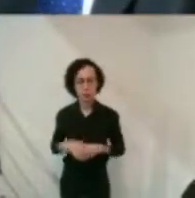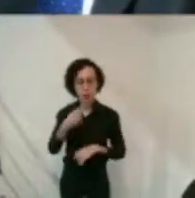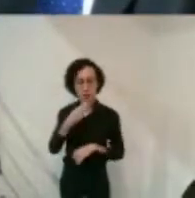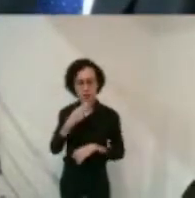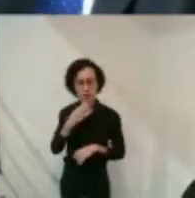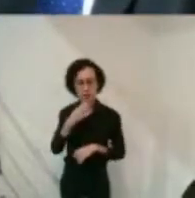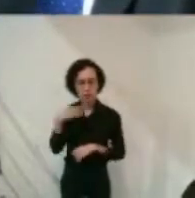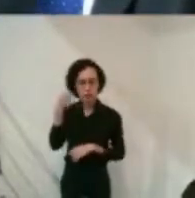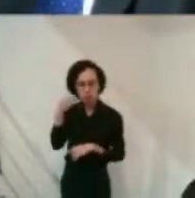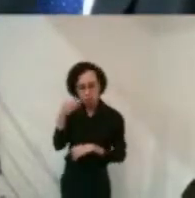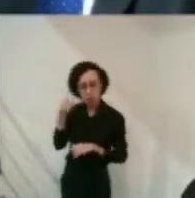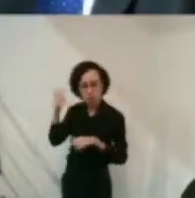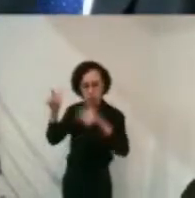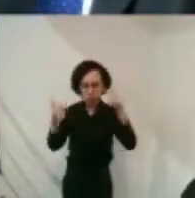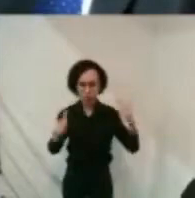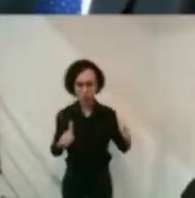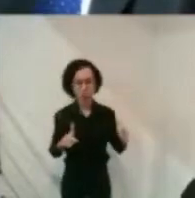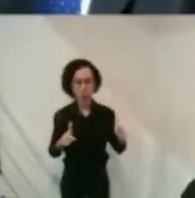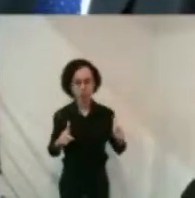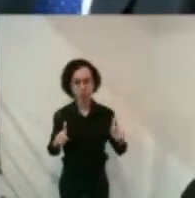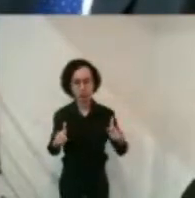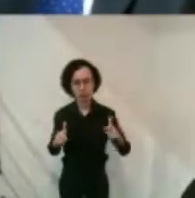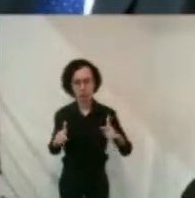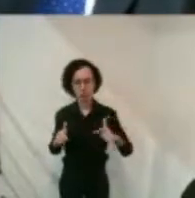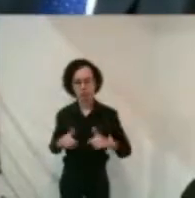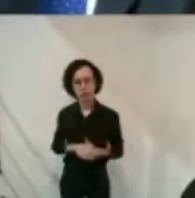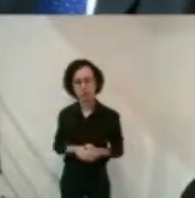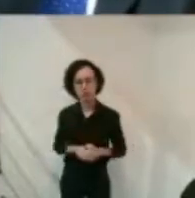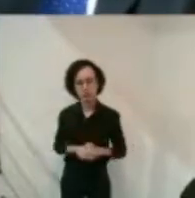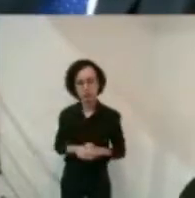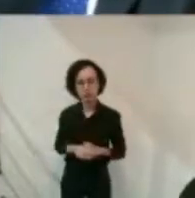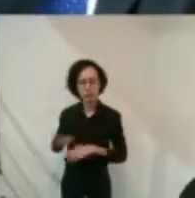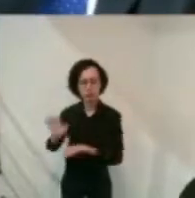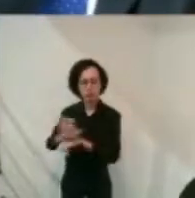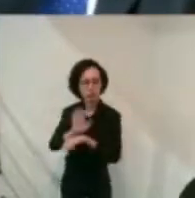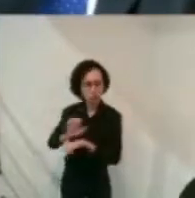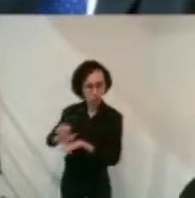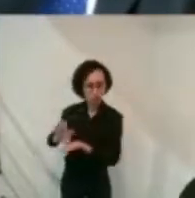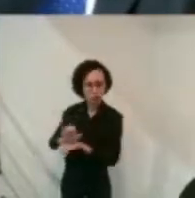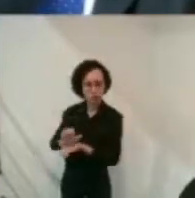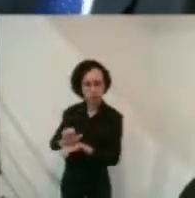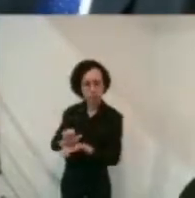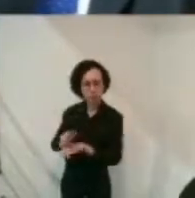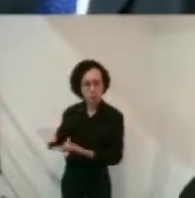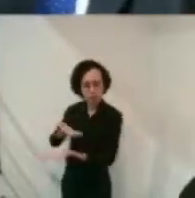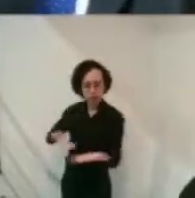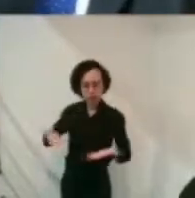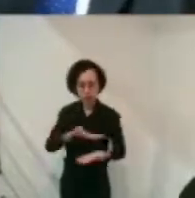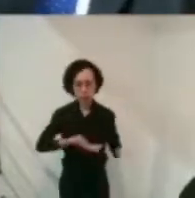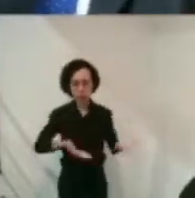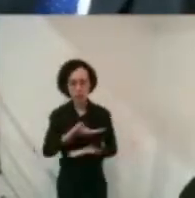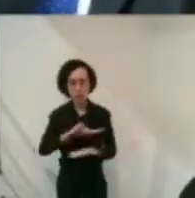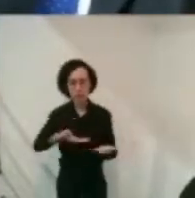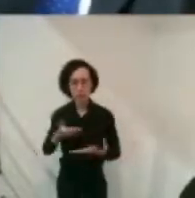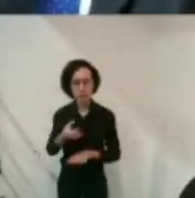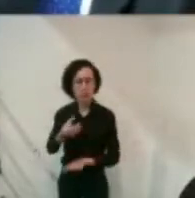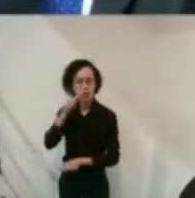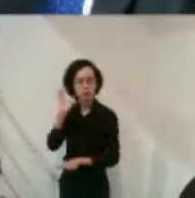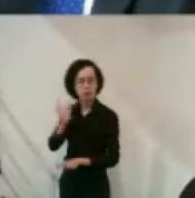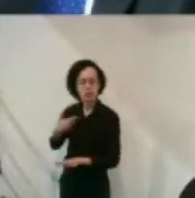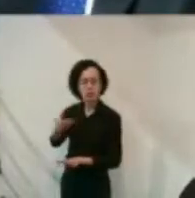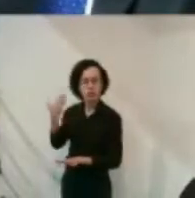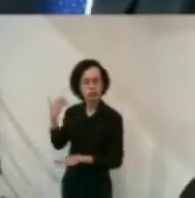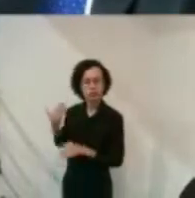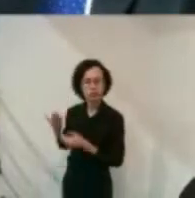conhecer experiências que estão sendo tratadas em outros estados e poder dividir com vocês. Ontem eu já conversava com